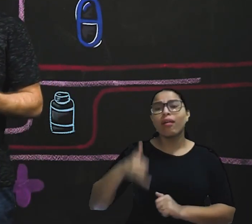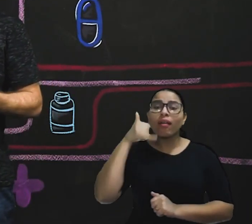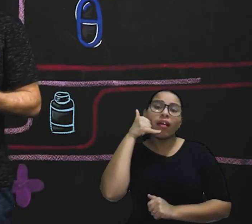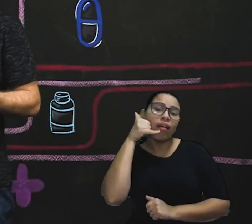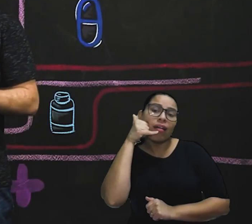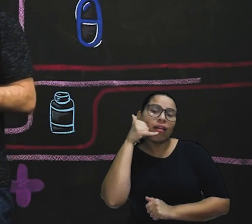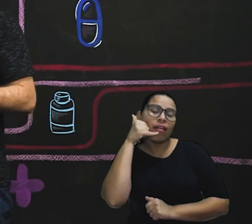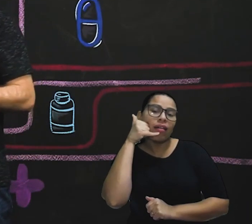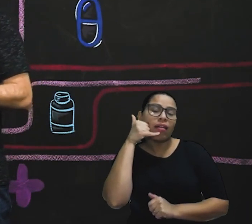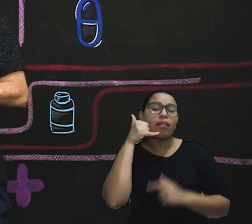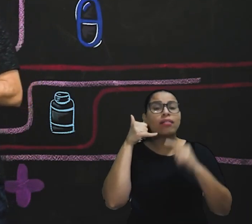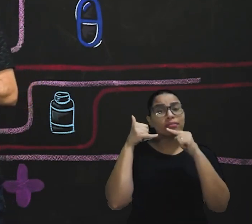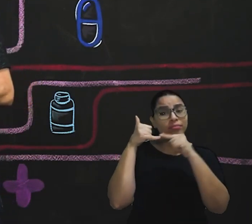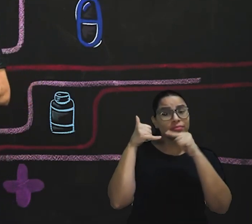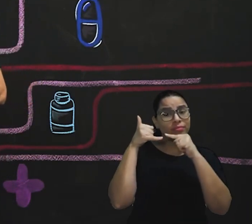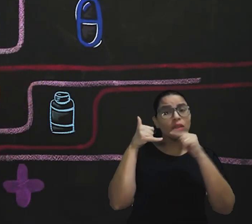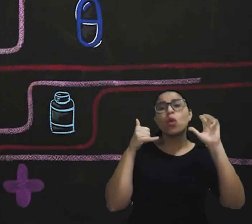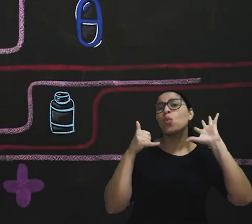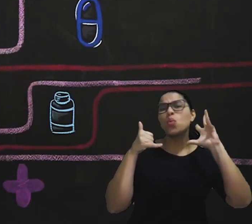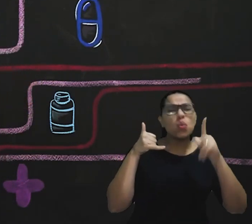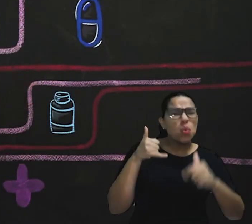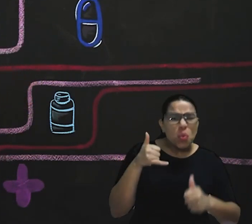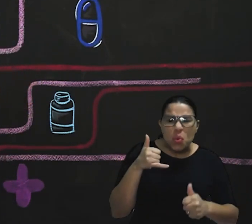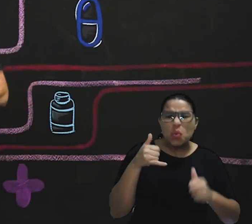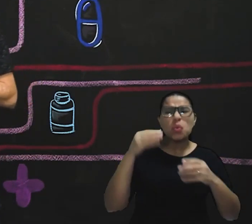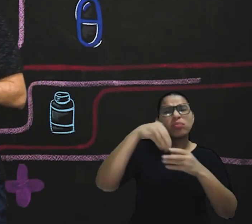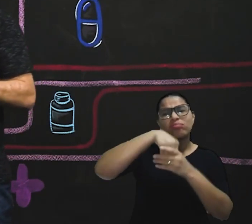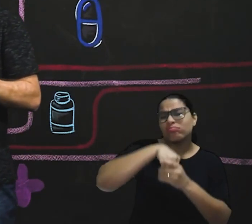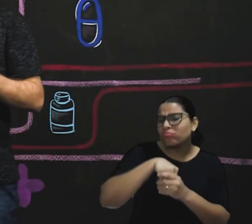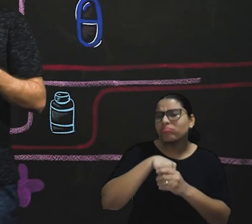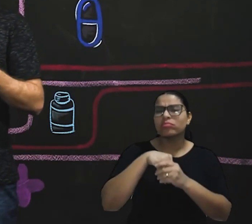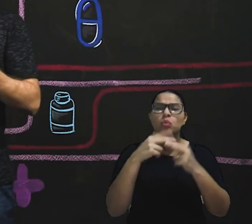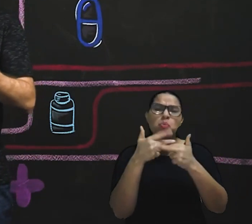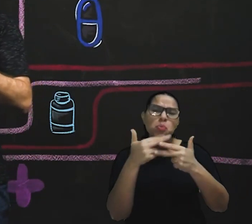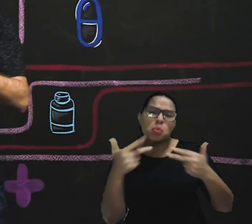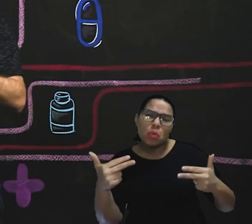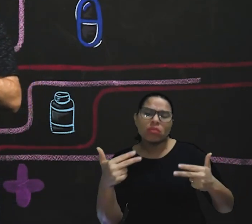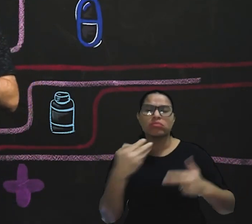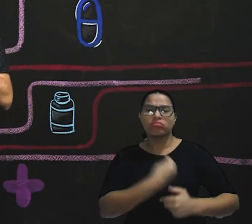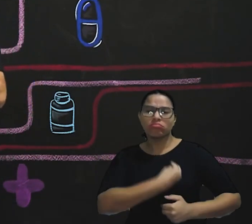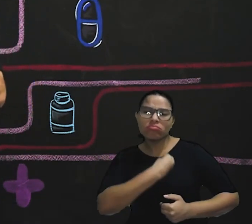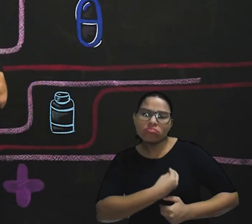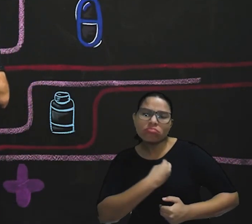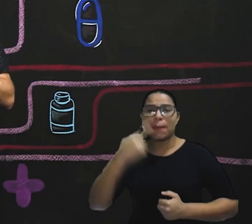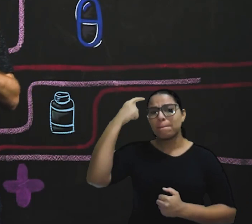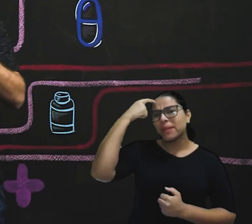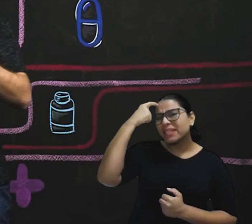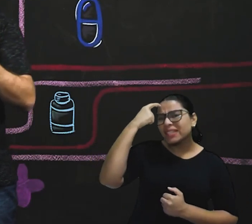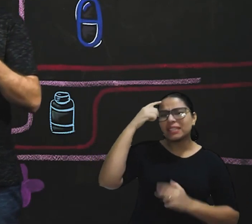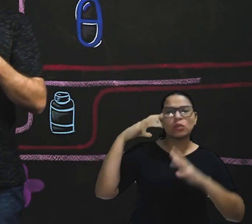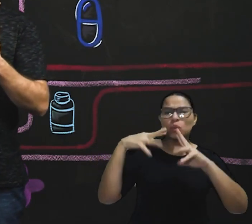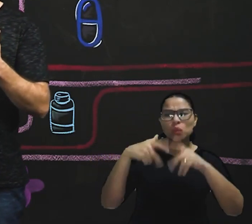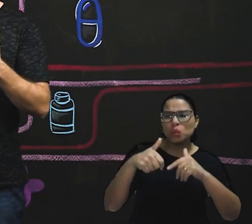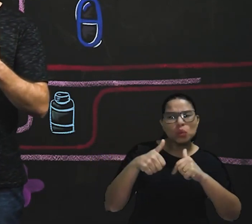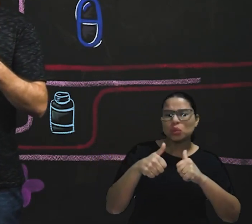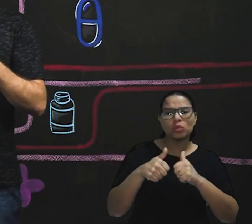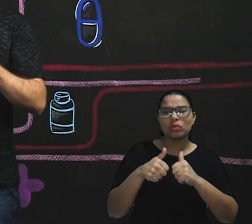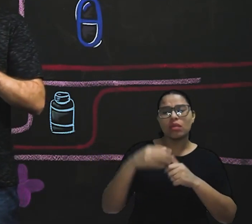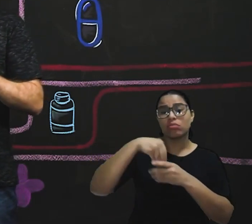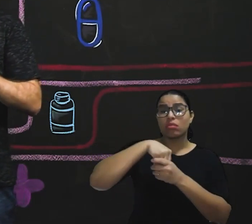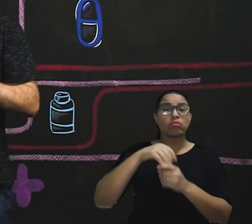E dessa maneira vai estar aqui todos os seus compromissos, todas as suas tarefas, forma de pensar, seu entretenimento, sua